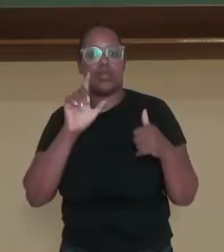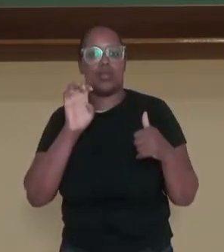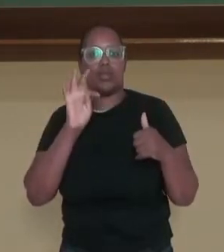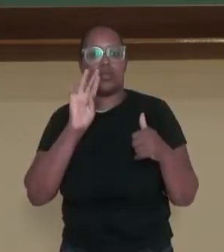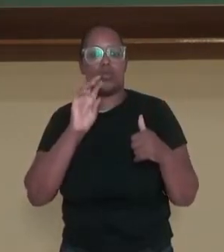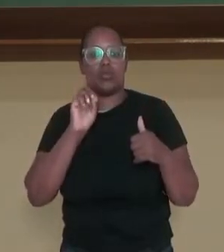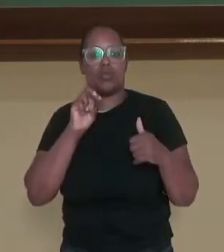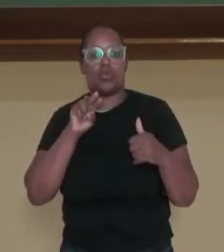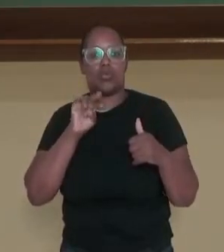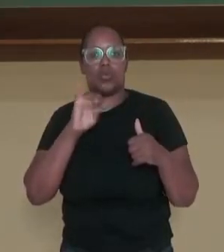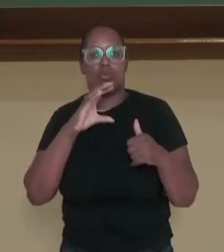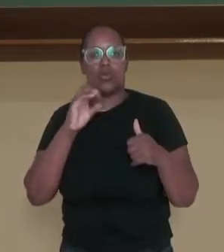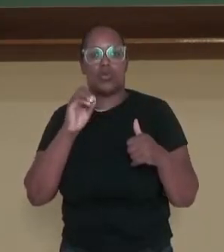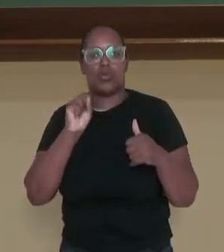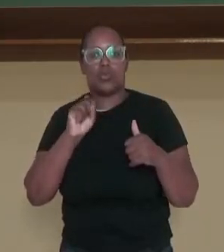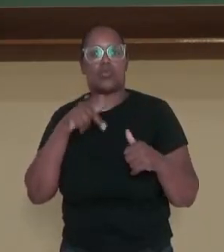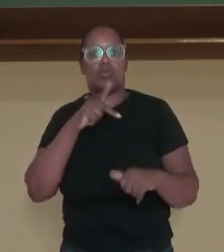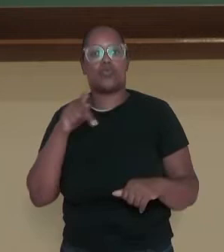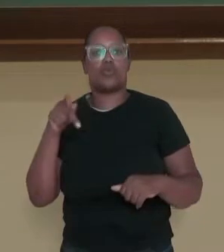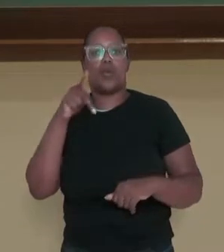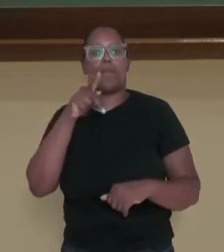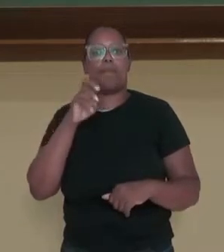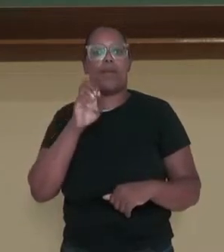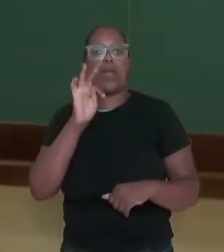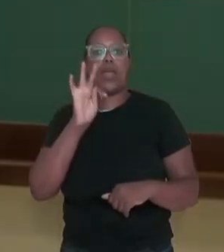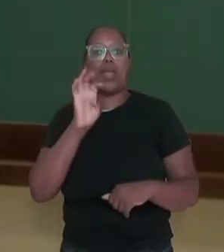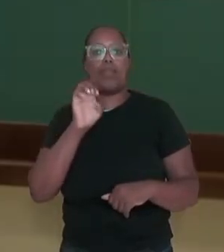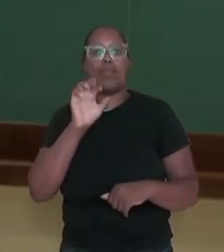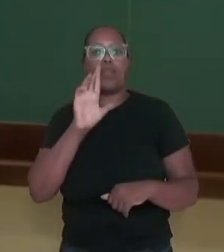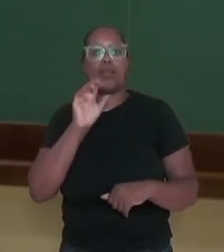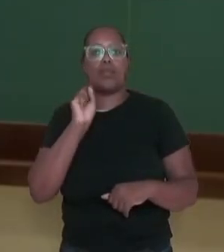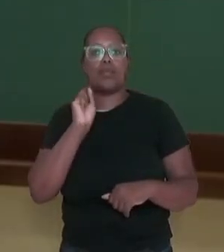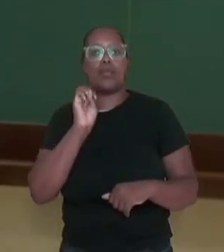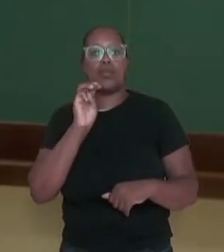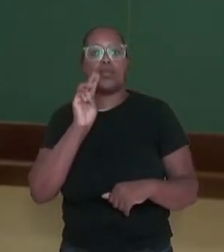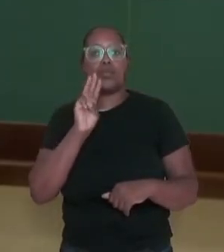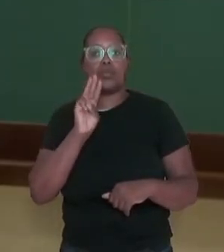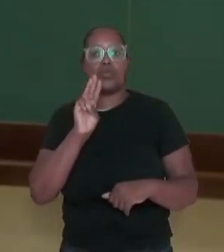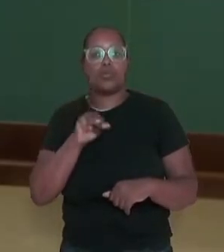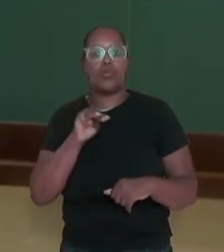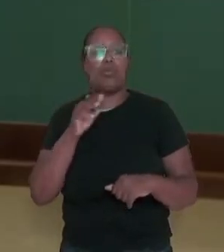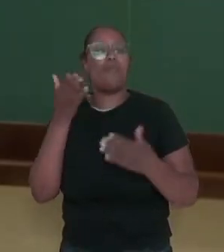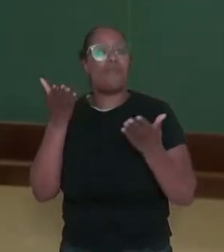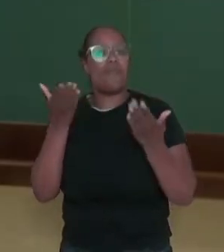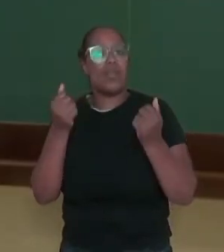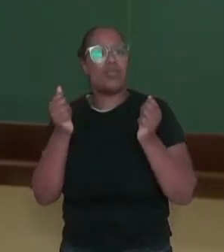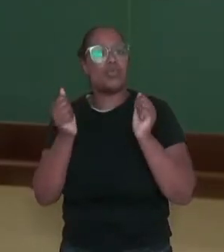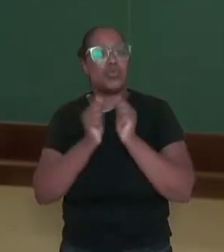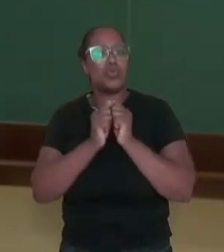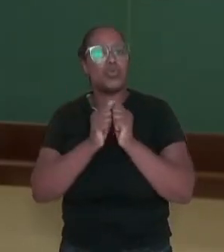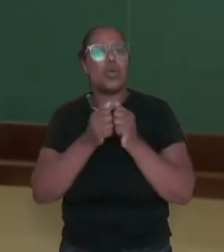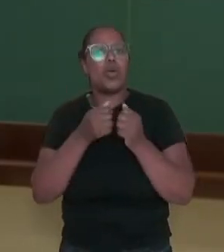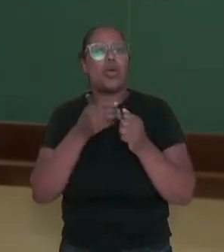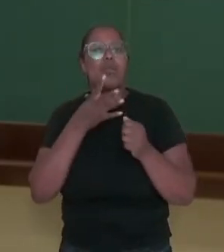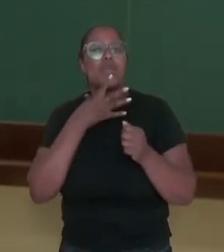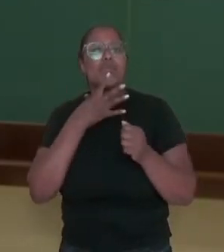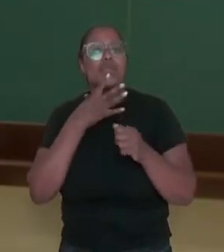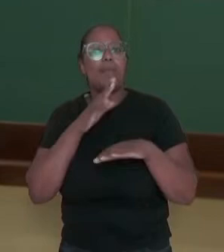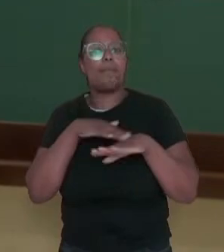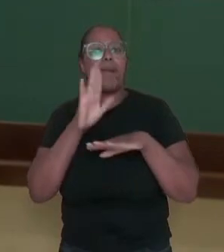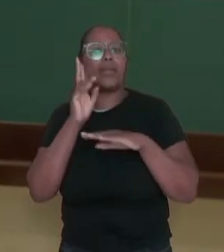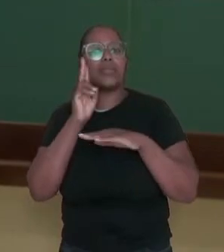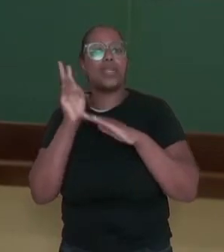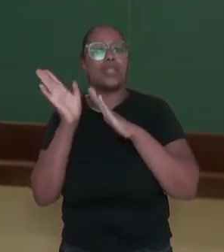de Educação Física, e te convido, vem comigo, conhecer um pouquinho mais da história dos jogos